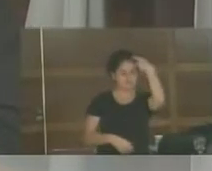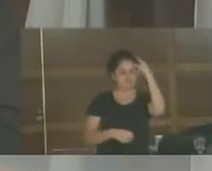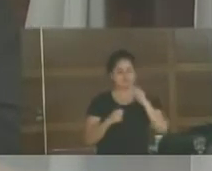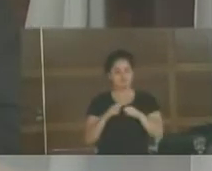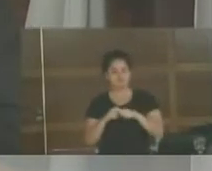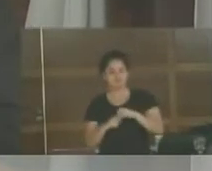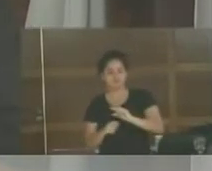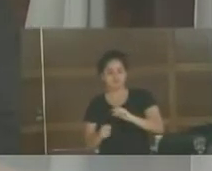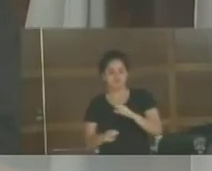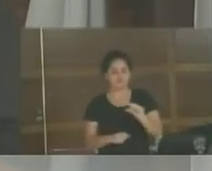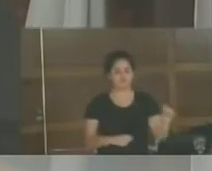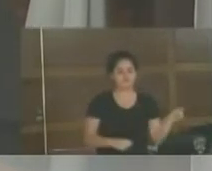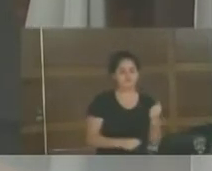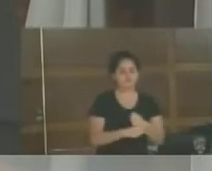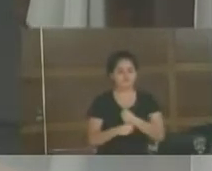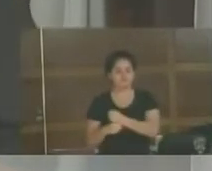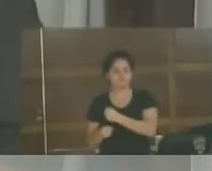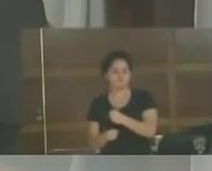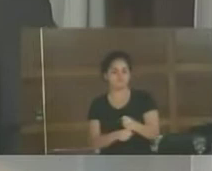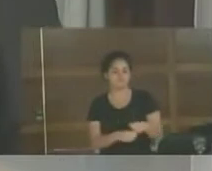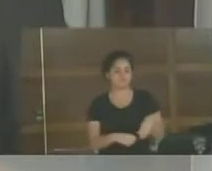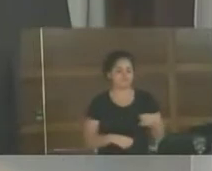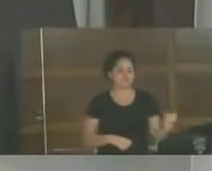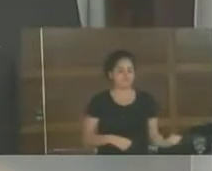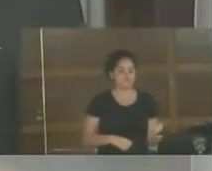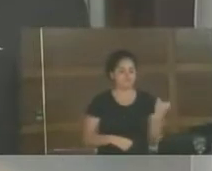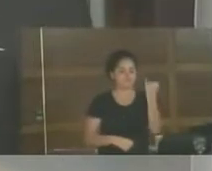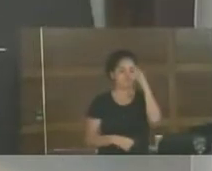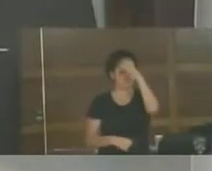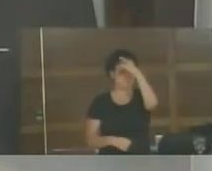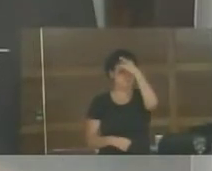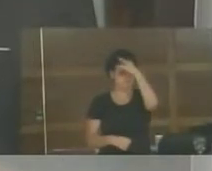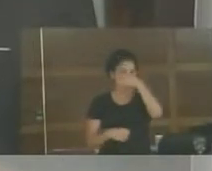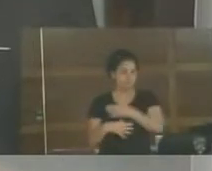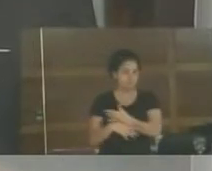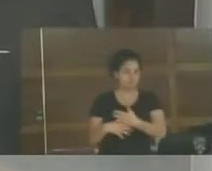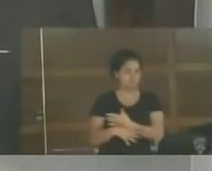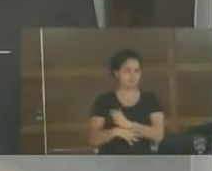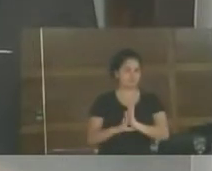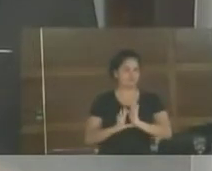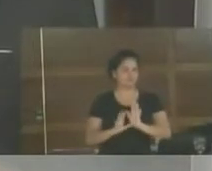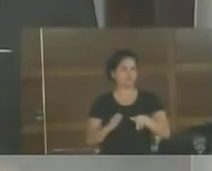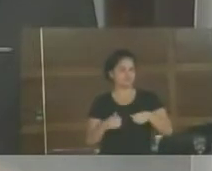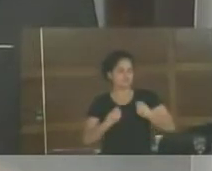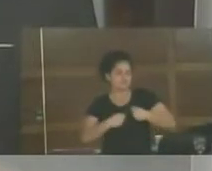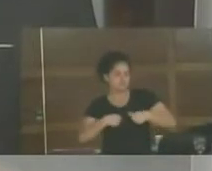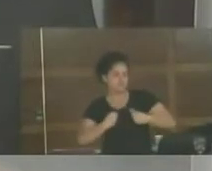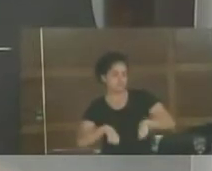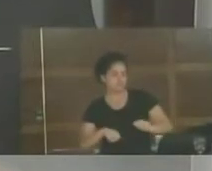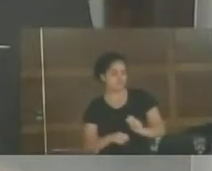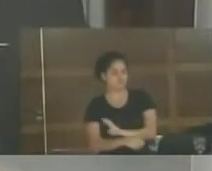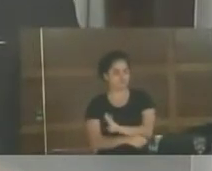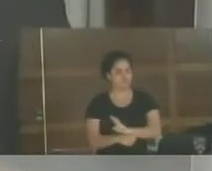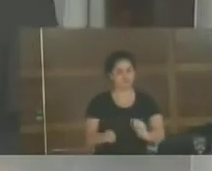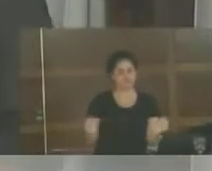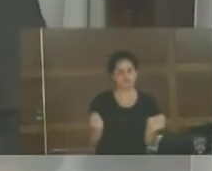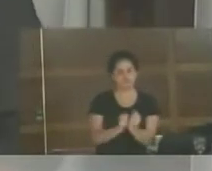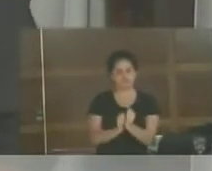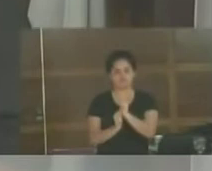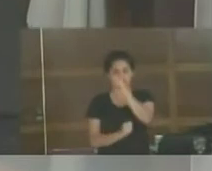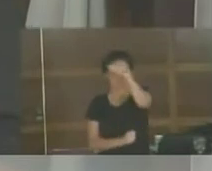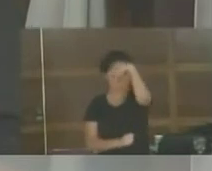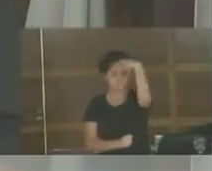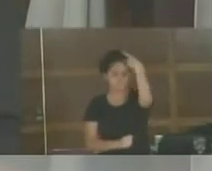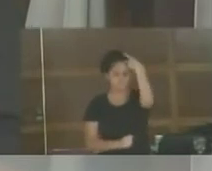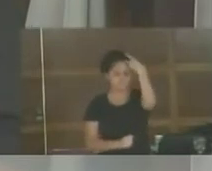algumas obras importantes para a nossa cidade, mas nós temos que buscar junto ao Executivo, já vou terminar, senhor presidente, nós temos